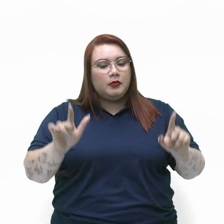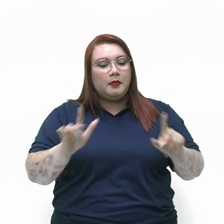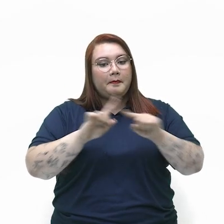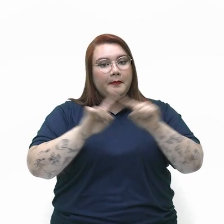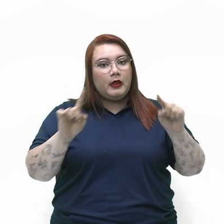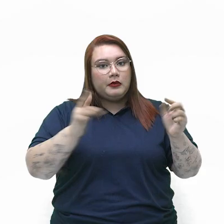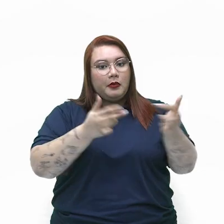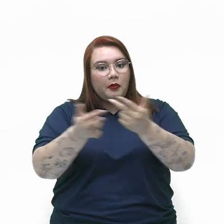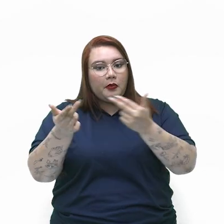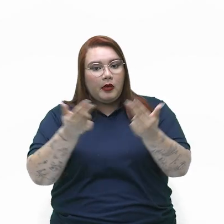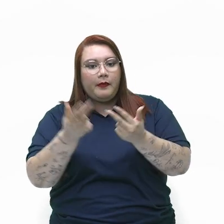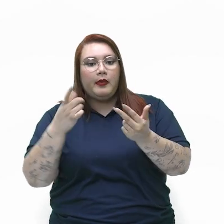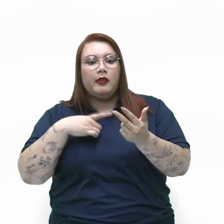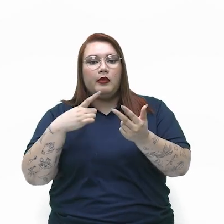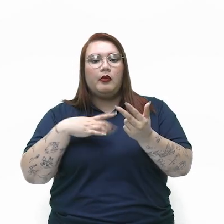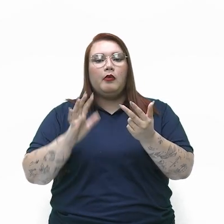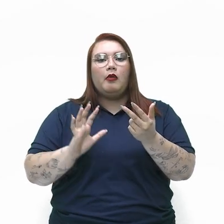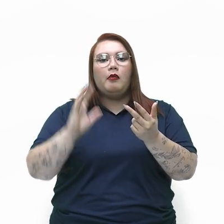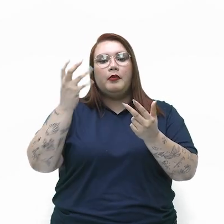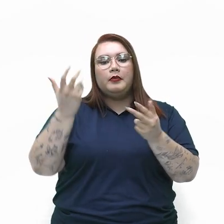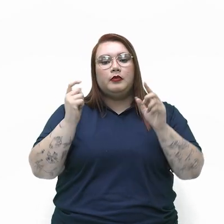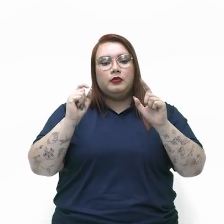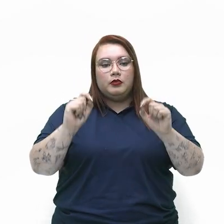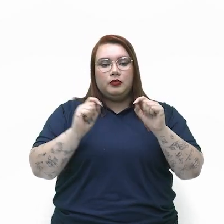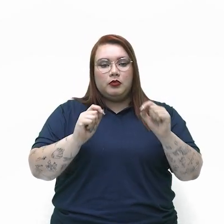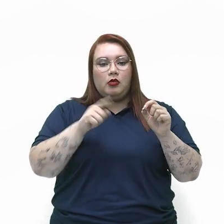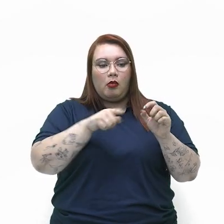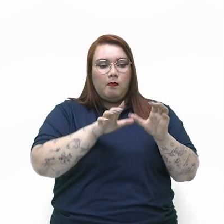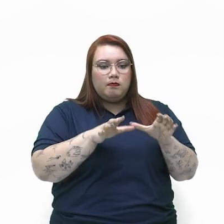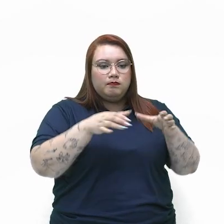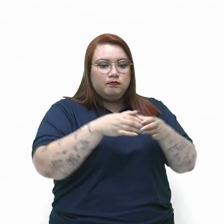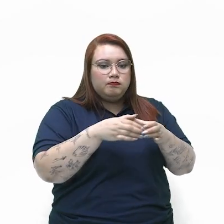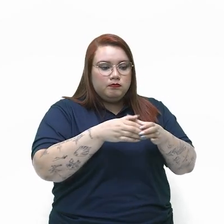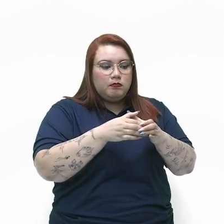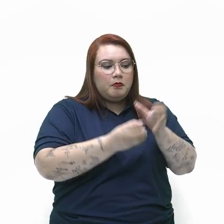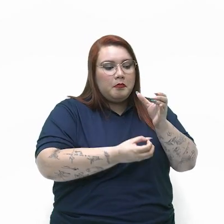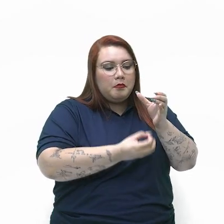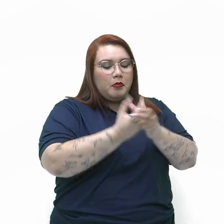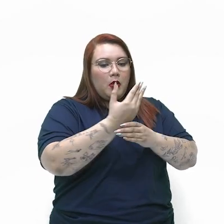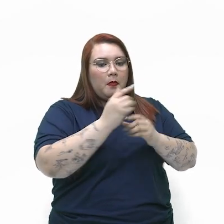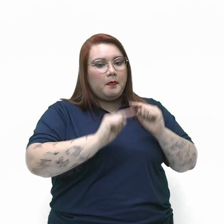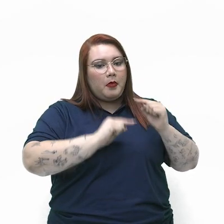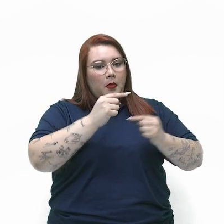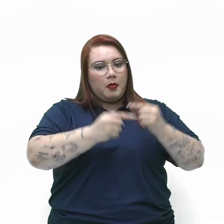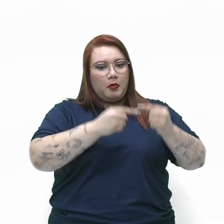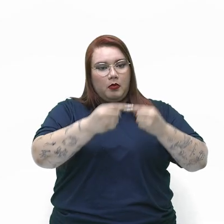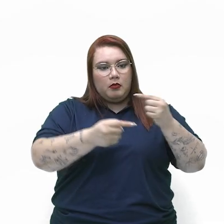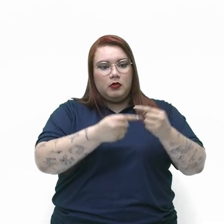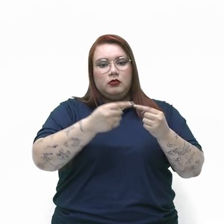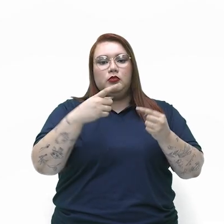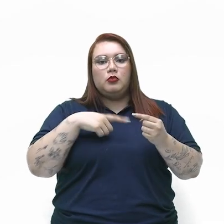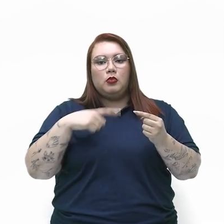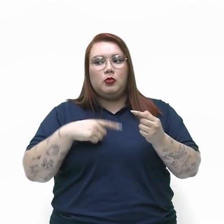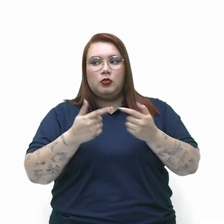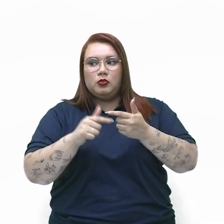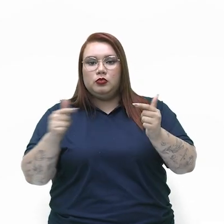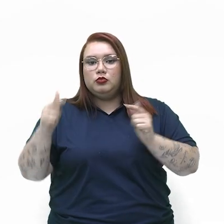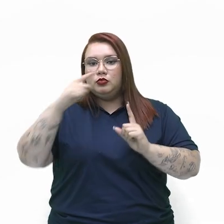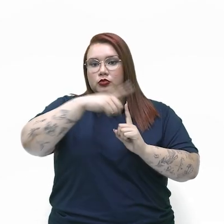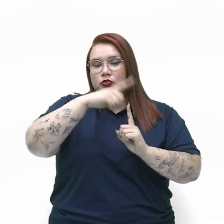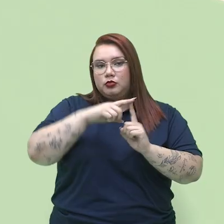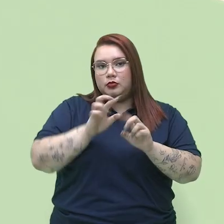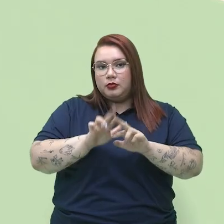que ocasionaram o isolamento reprodutivo e, consequentemente, o aparecimento de duas